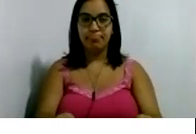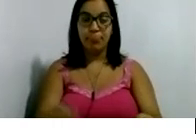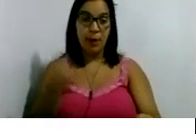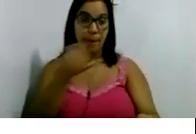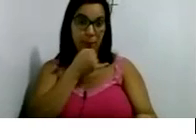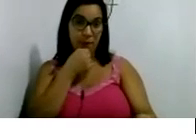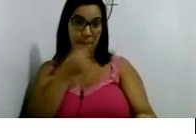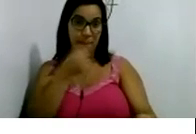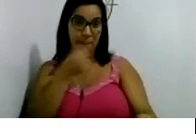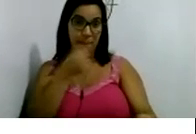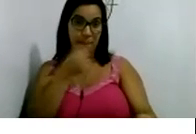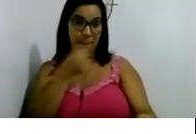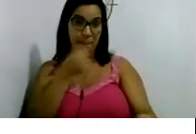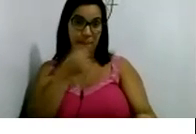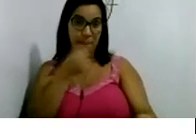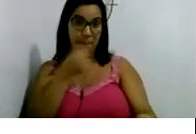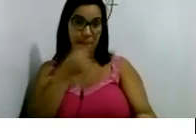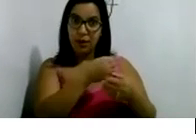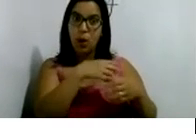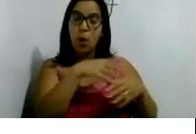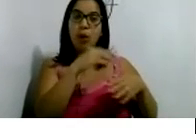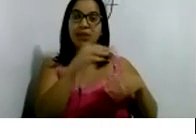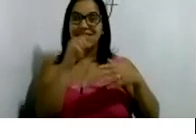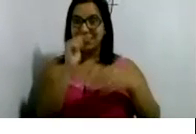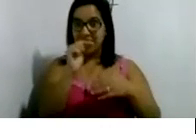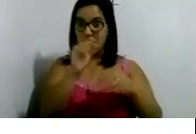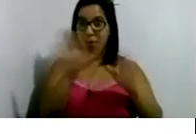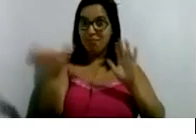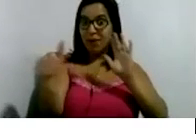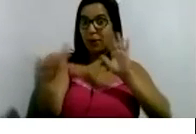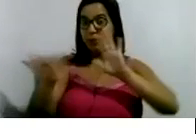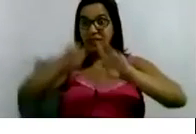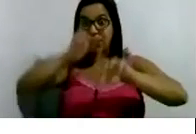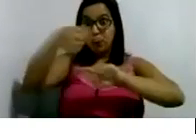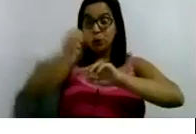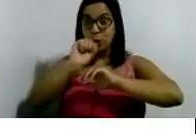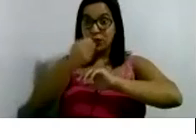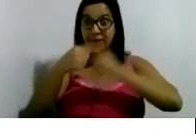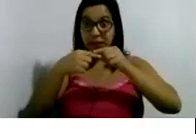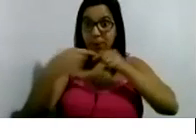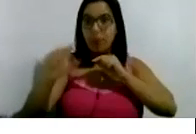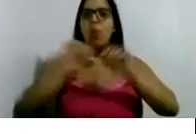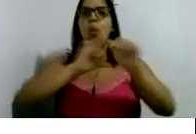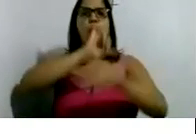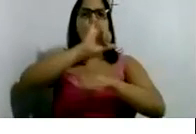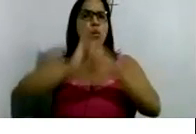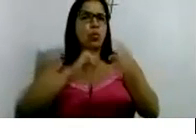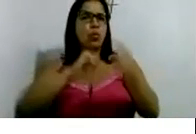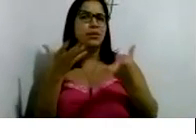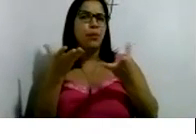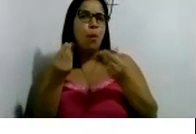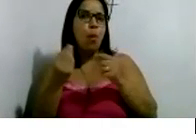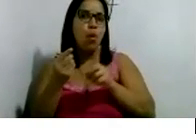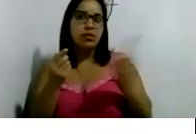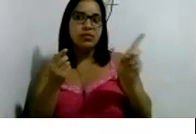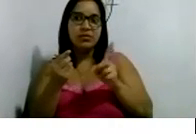pensar, olha o tanto que da 7ª para a 8ª semana, a gente já teve um desenvolvimento muito maior. A gente